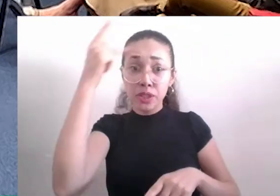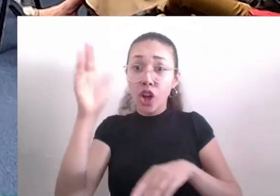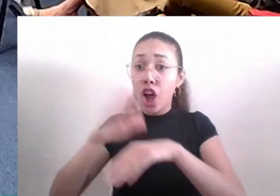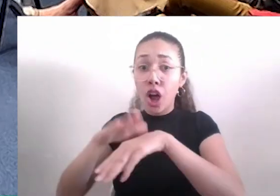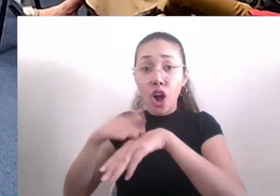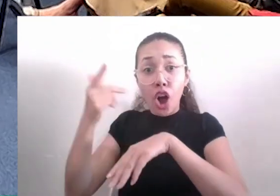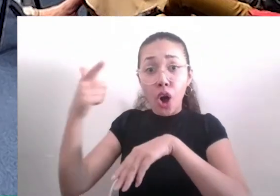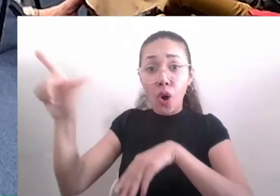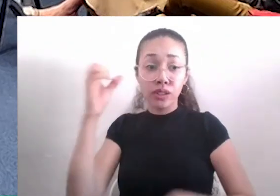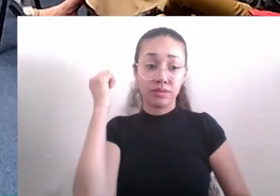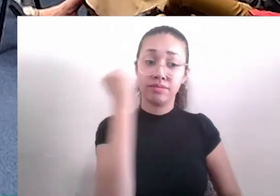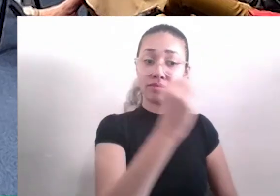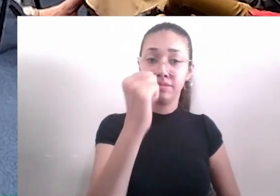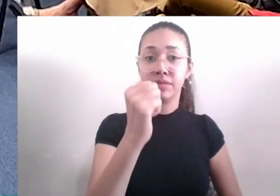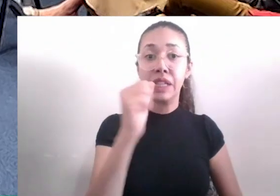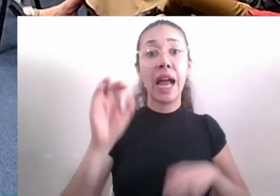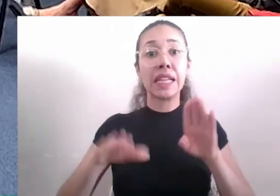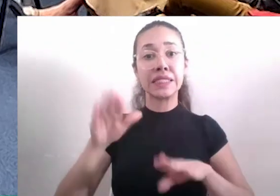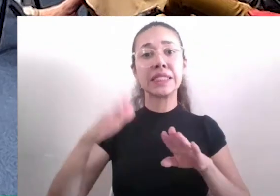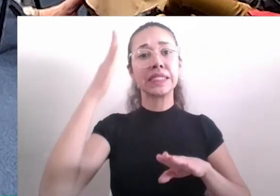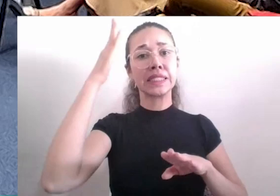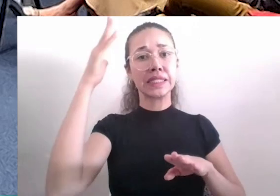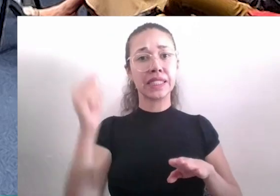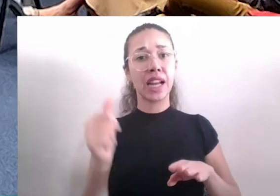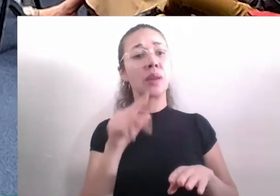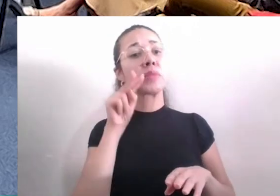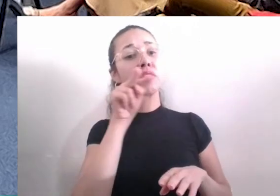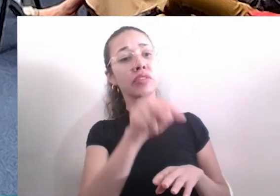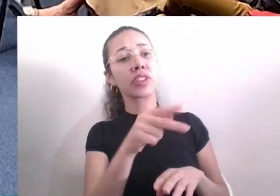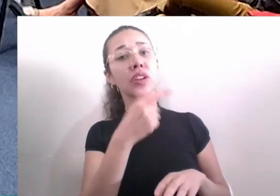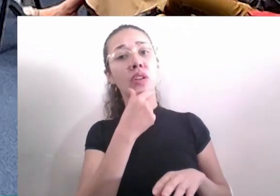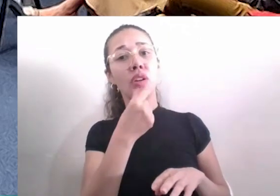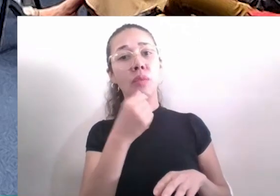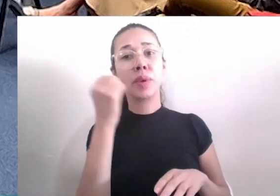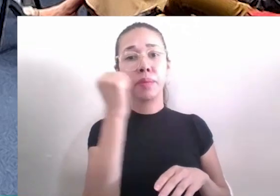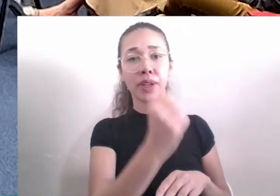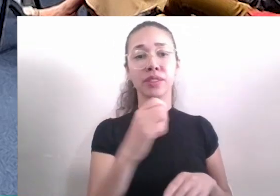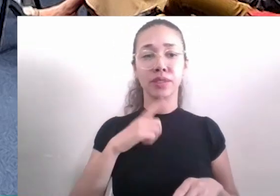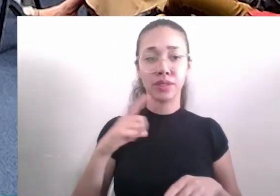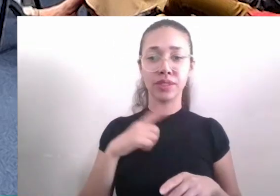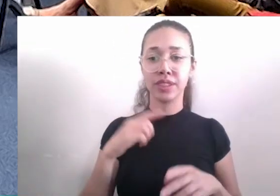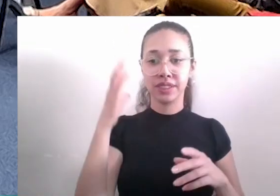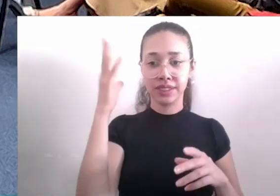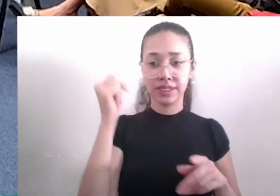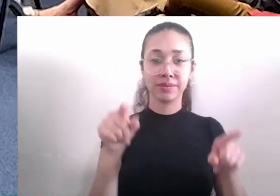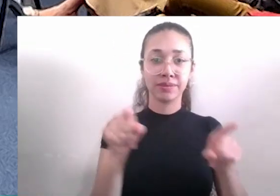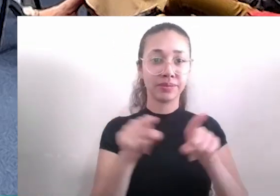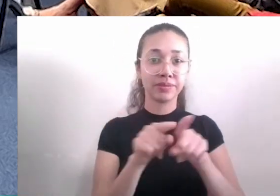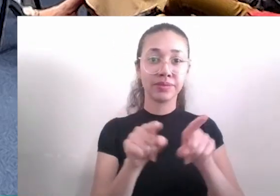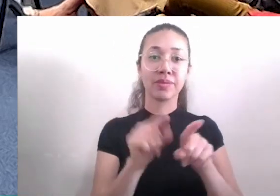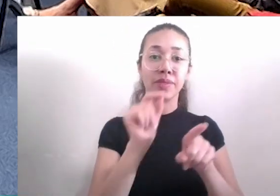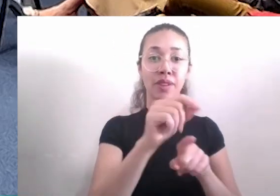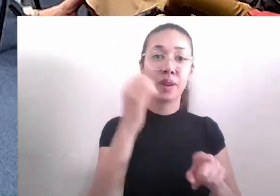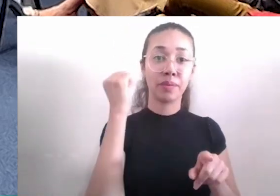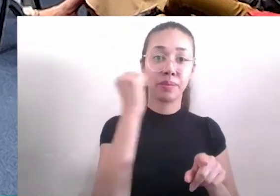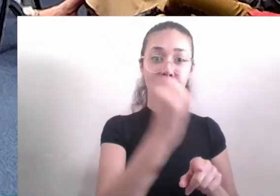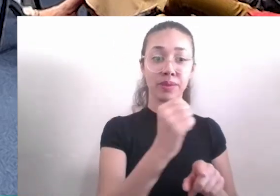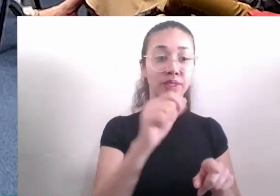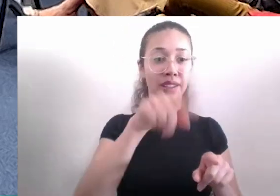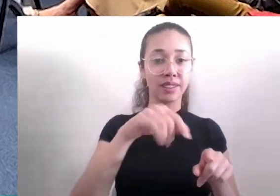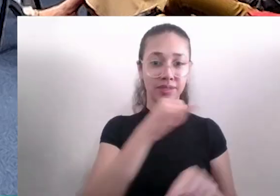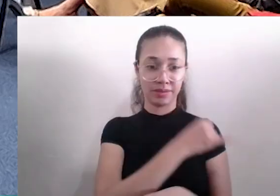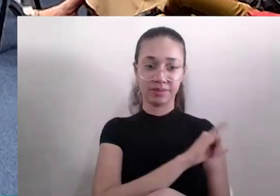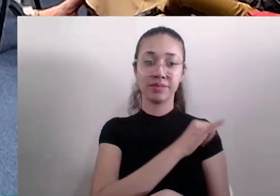sabe-se quem foi às vezes o cara tá lá na frente aquele caso daquela juíza que foi assassinada pelo marido no Rio de Janeiro